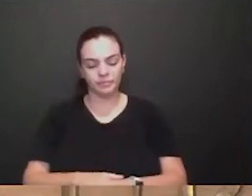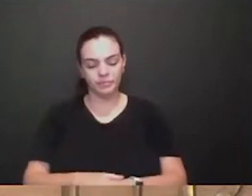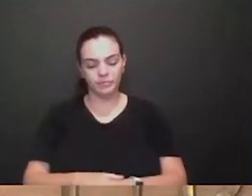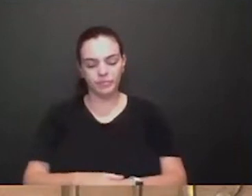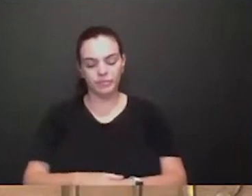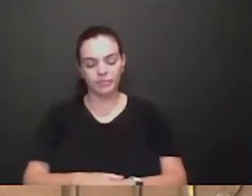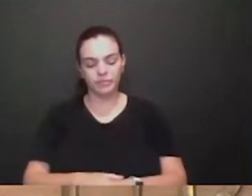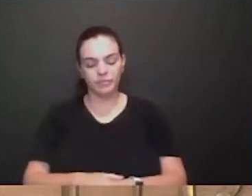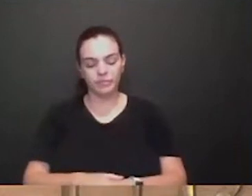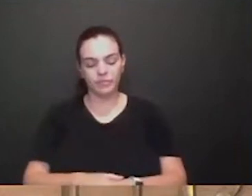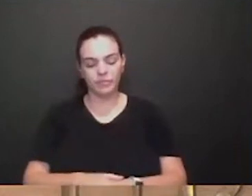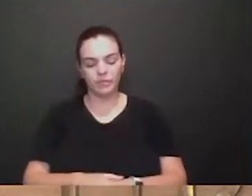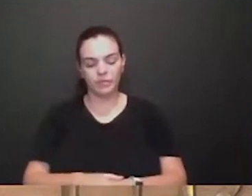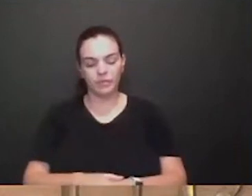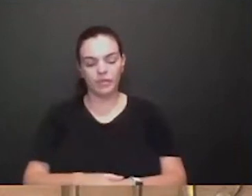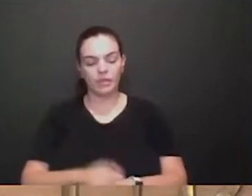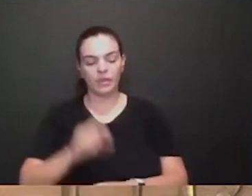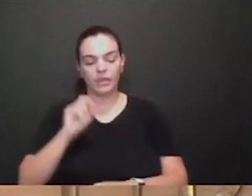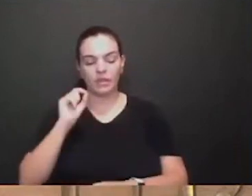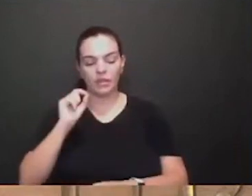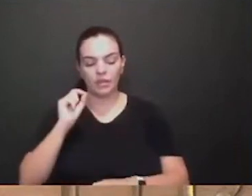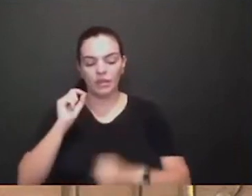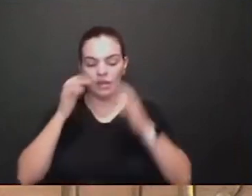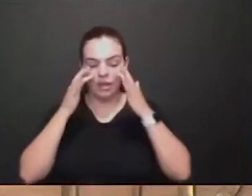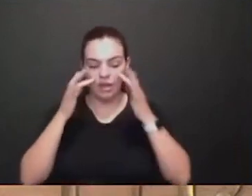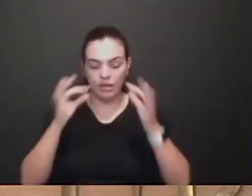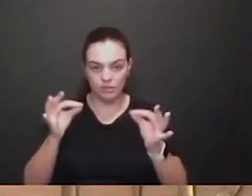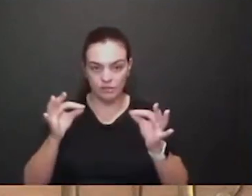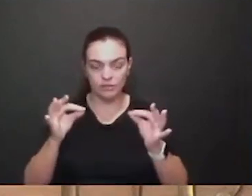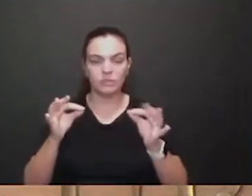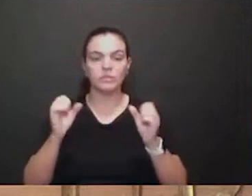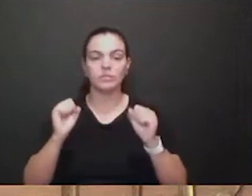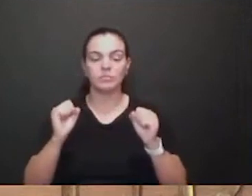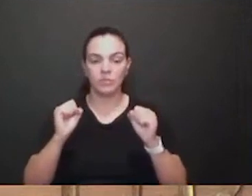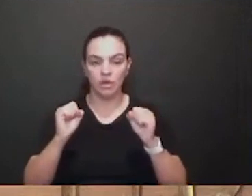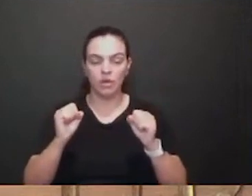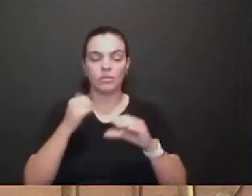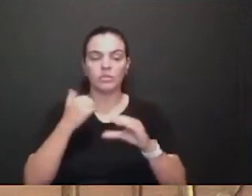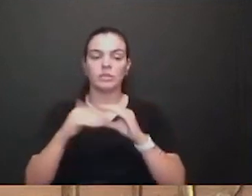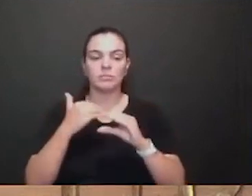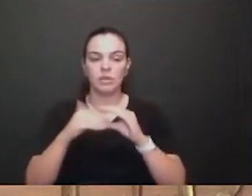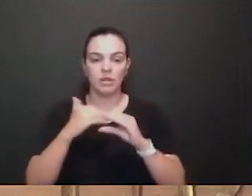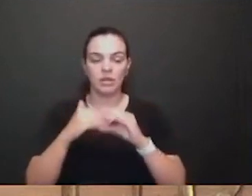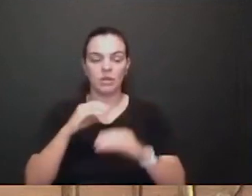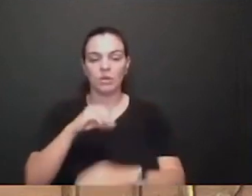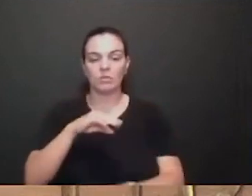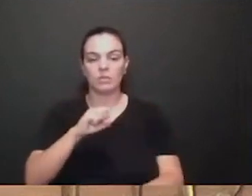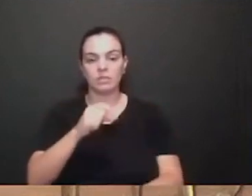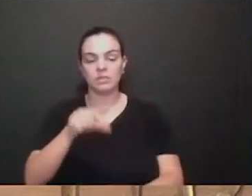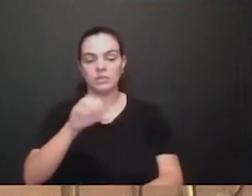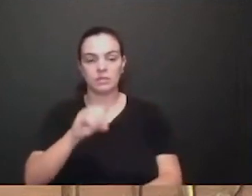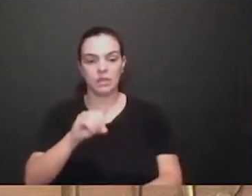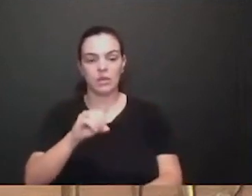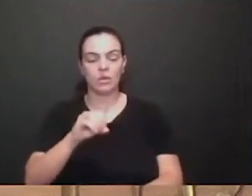sessão virtualmente poderão se manifestar através do e-mail da Comissão de Economia, que aparece na